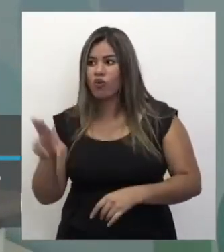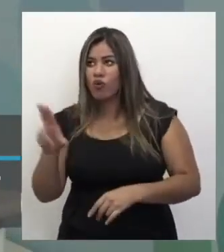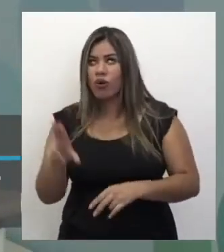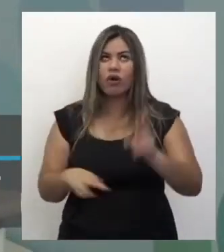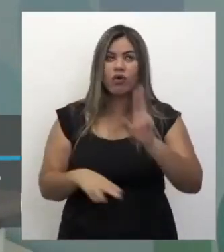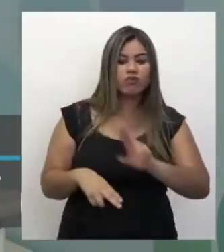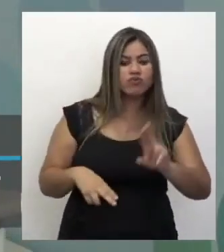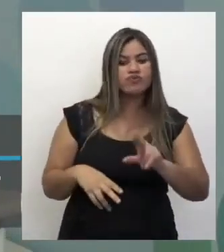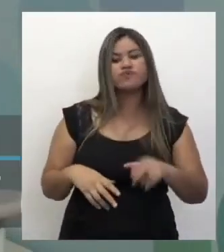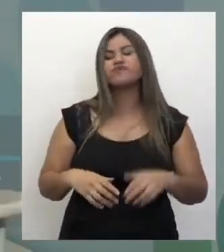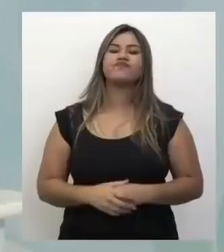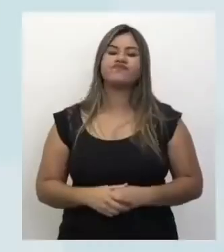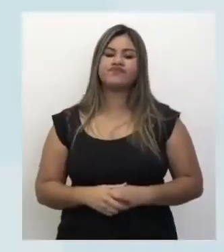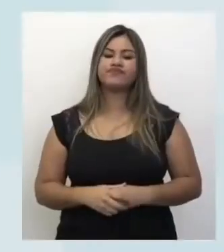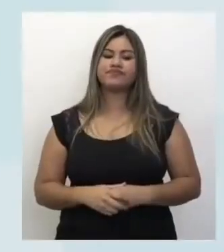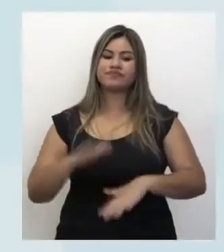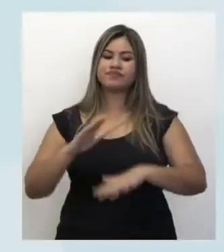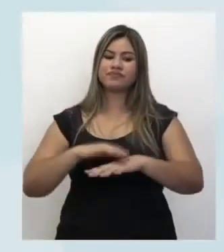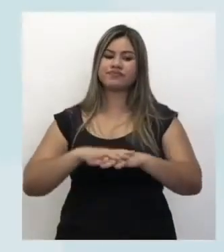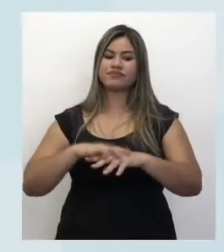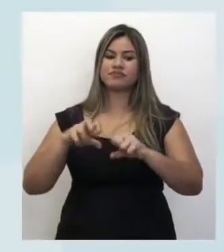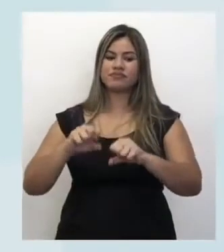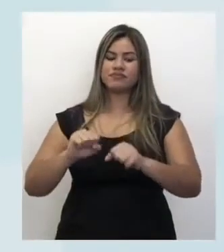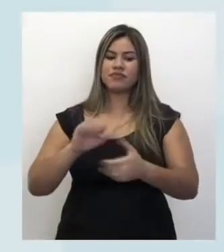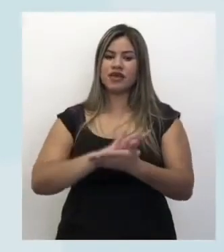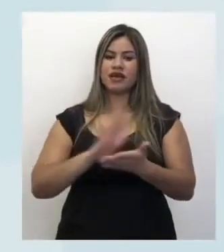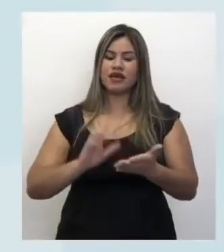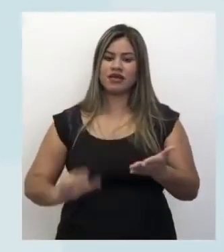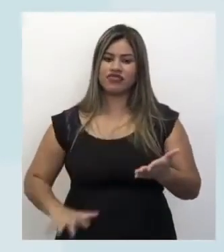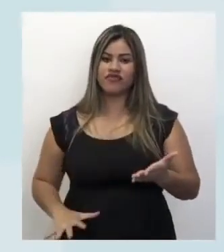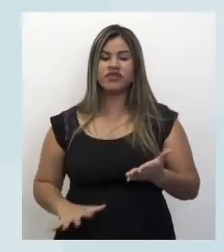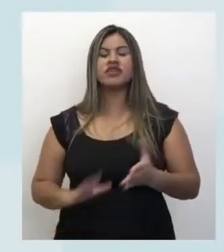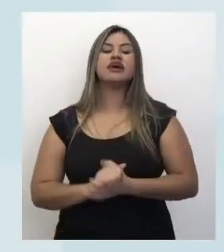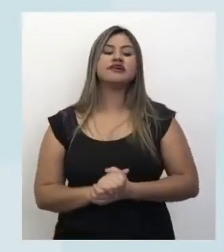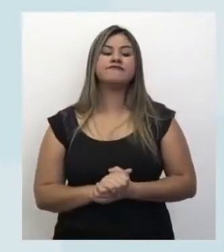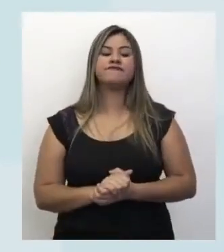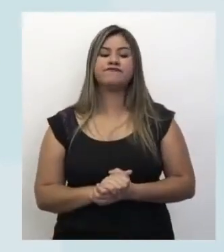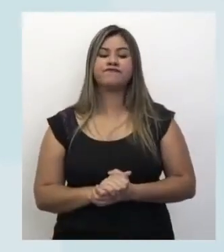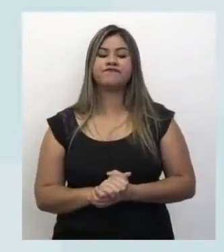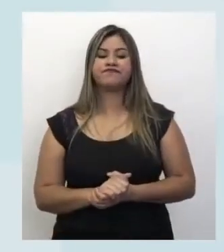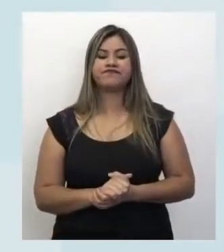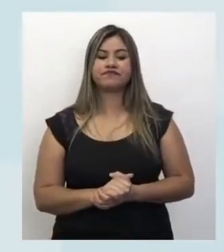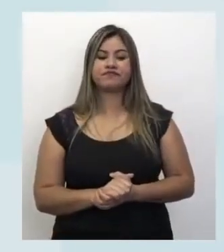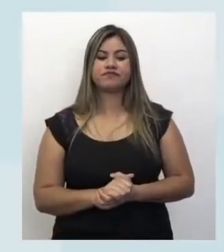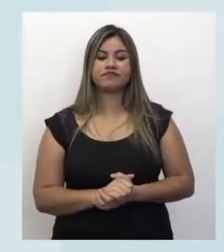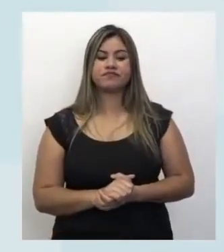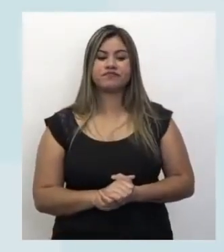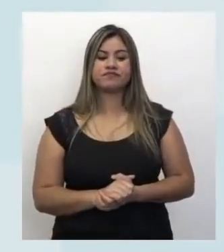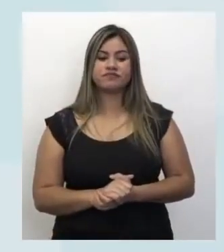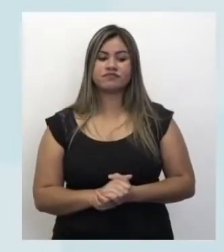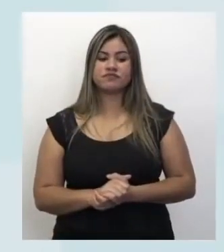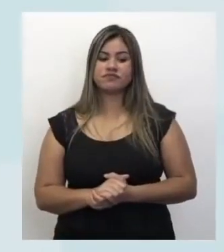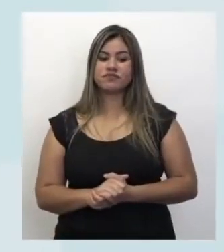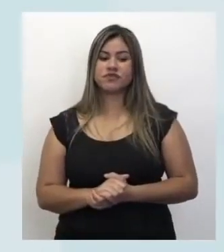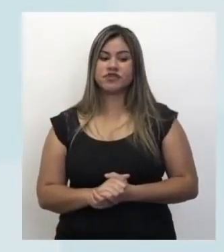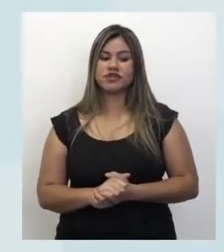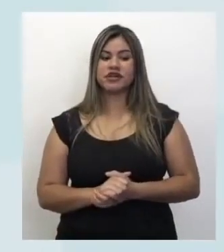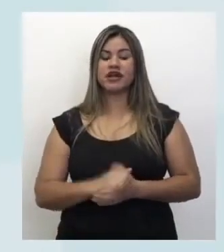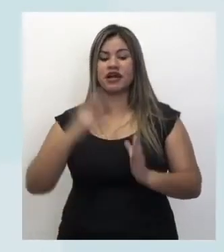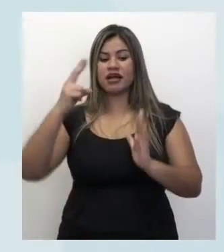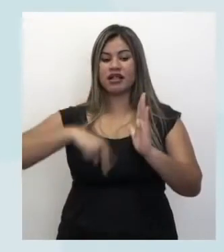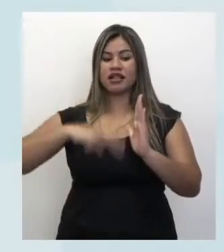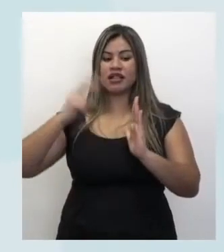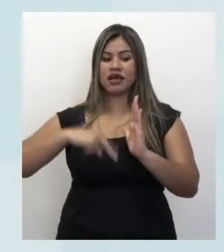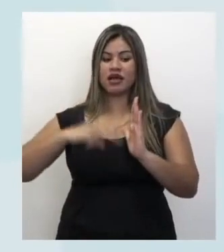outra. Momento Mão na Massa, eu vou explicar a atividade que eu vou deixar para vocês hoje e ela vai se encerrar. Leia a primeira estrofe